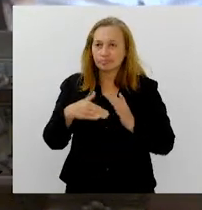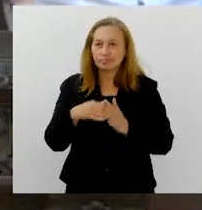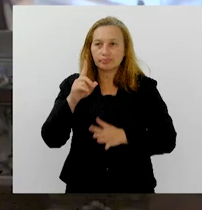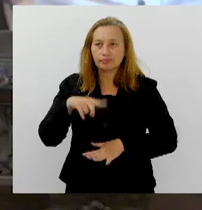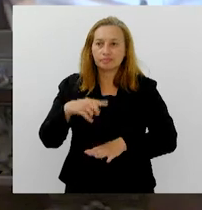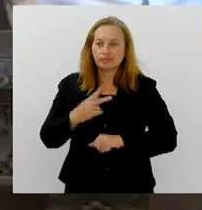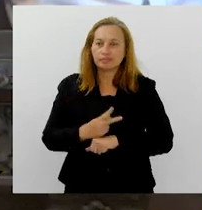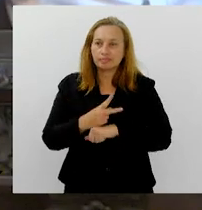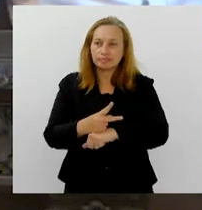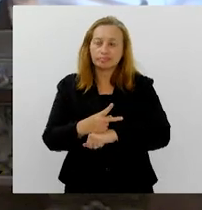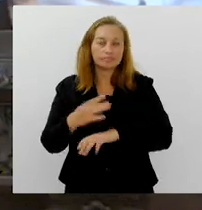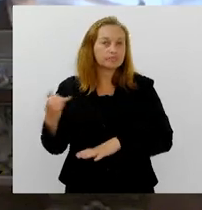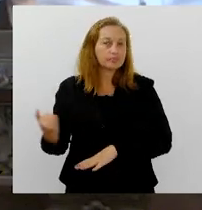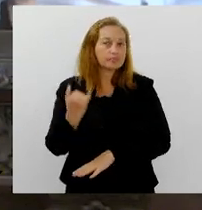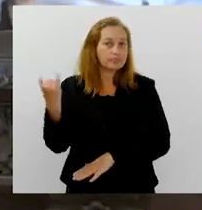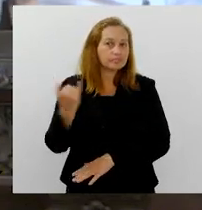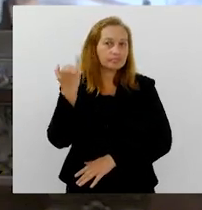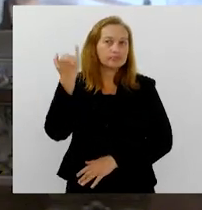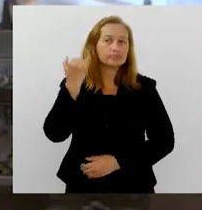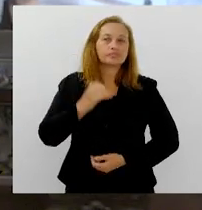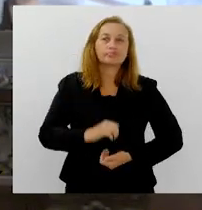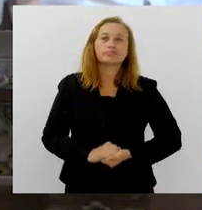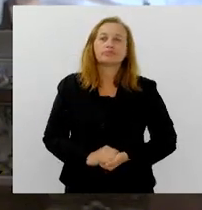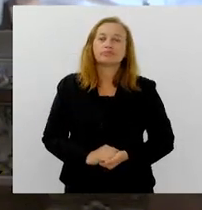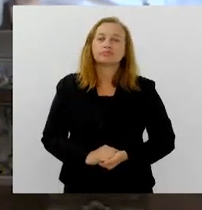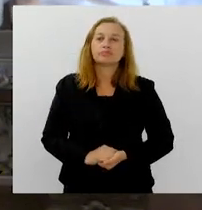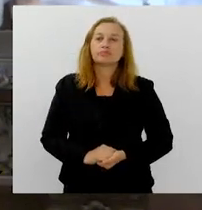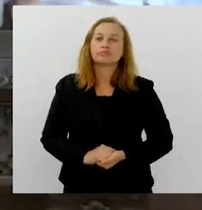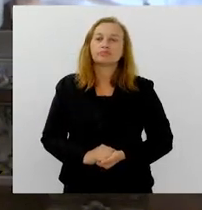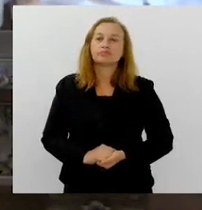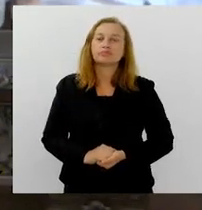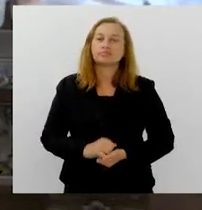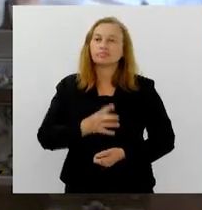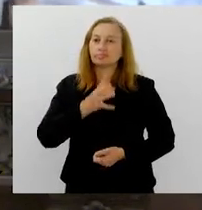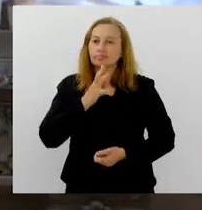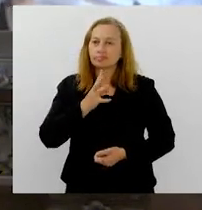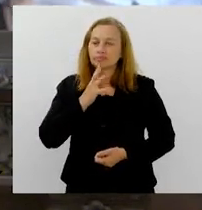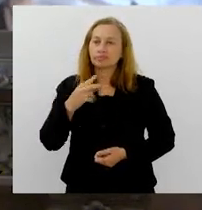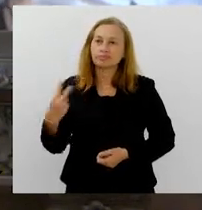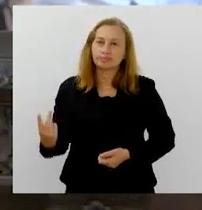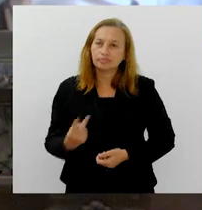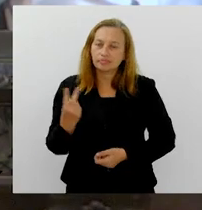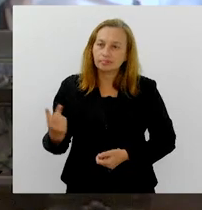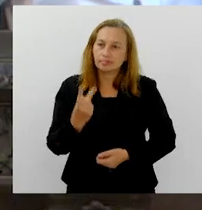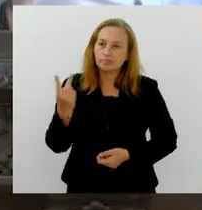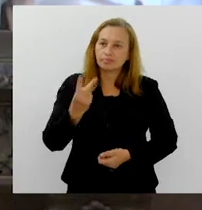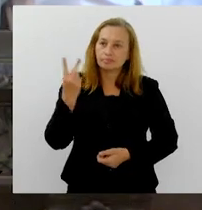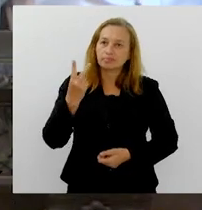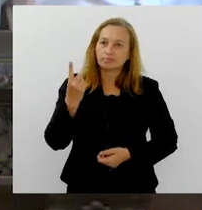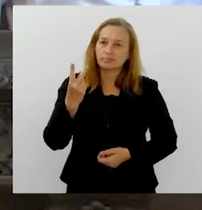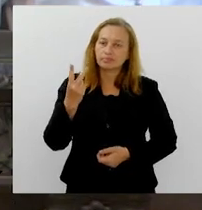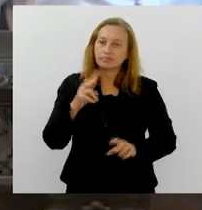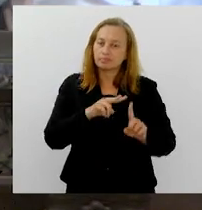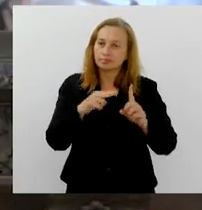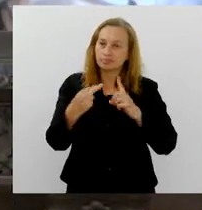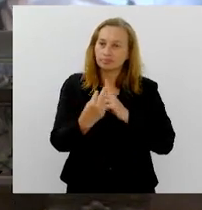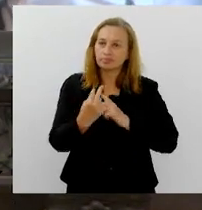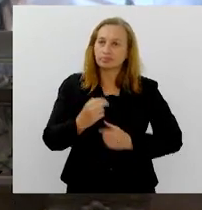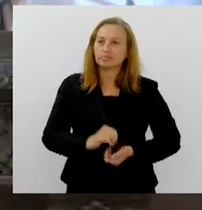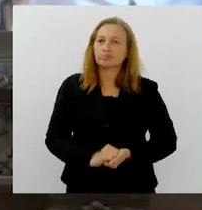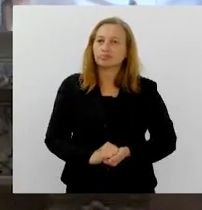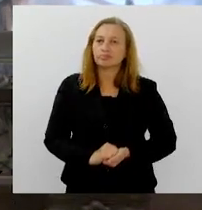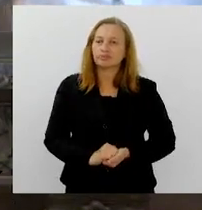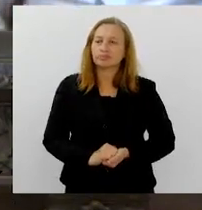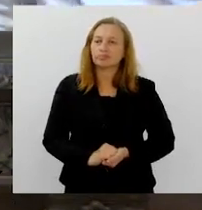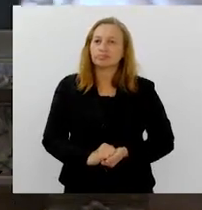premiação relevante, importante, que busca reconhecer, valorizar e dar visibilidade a esses